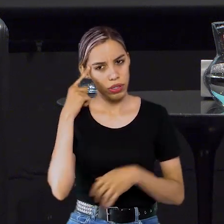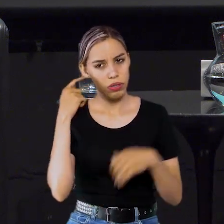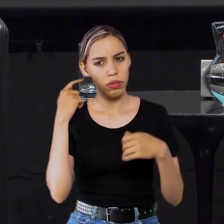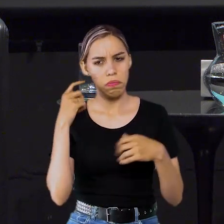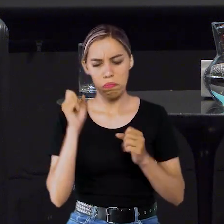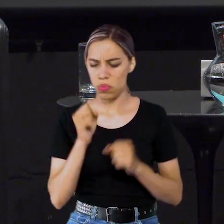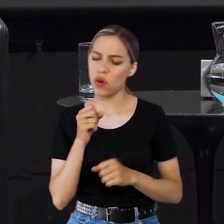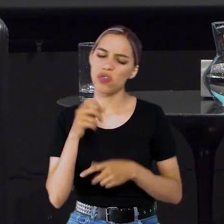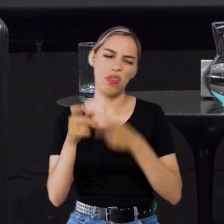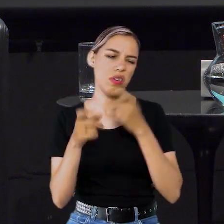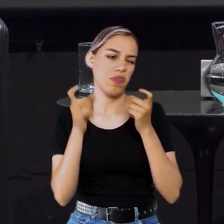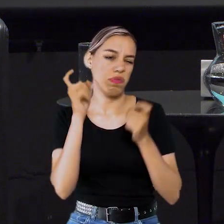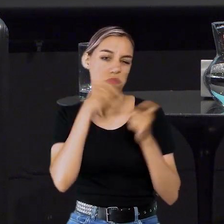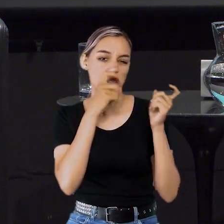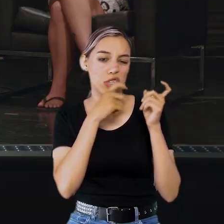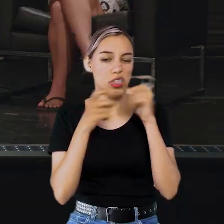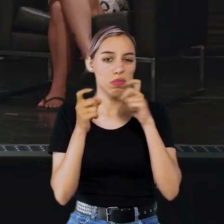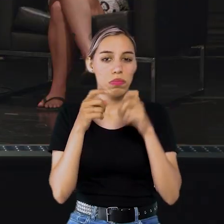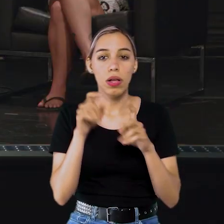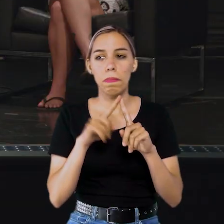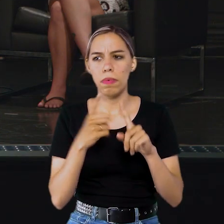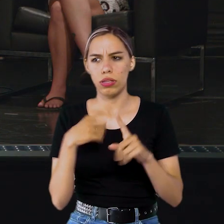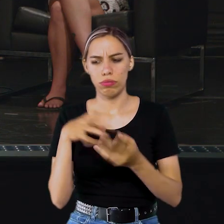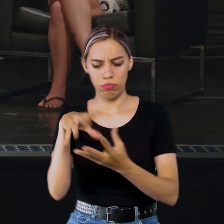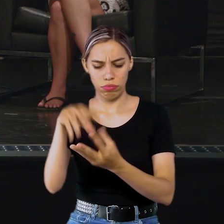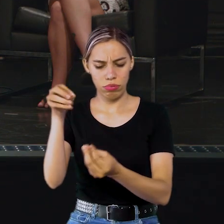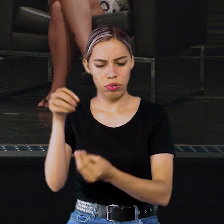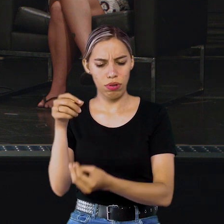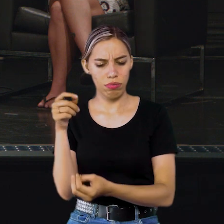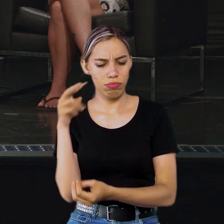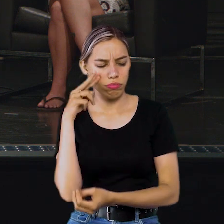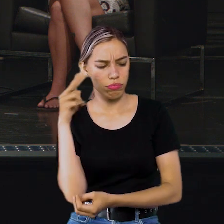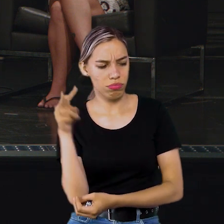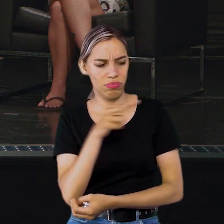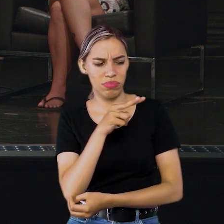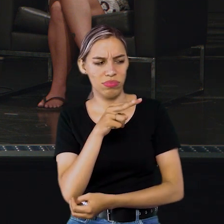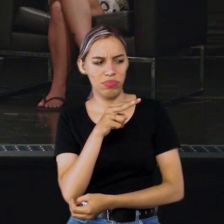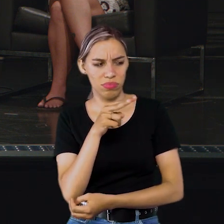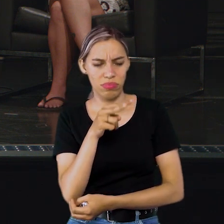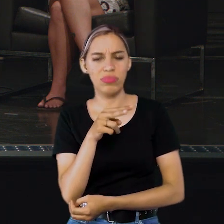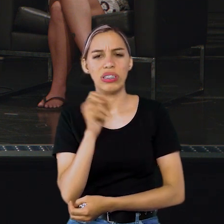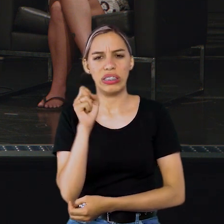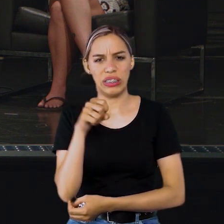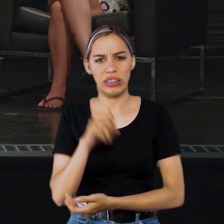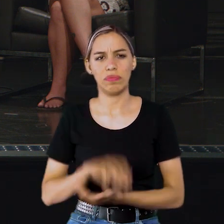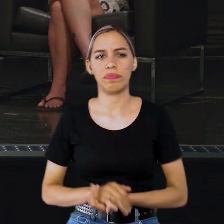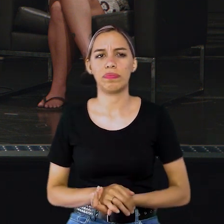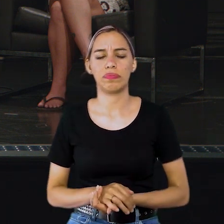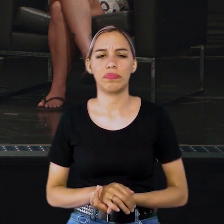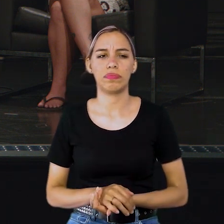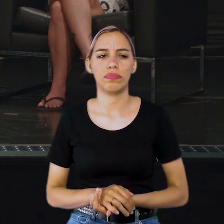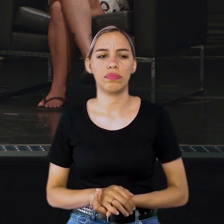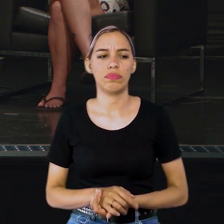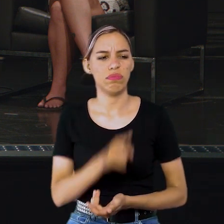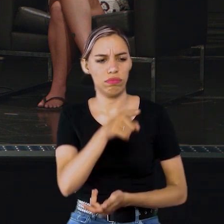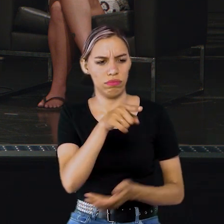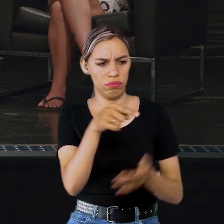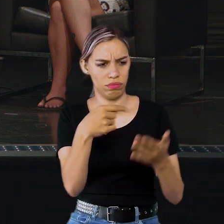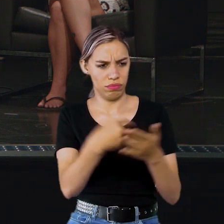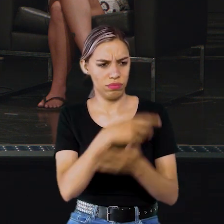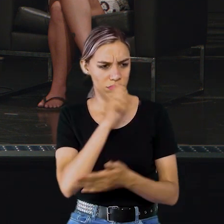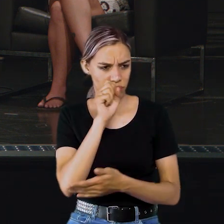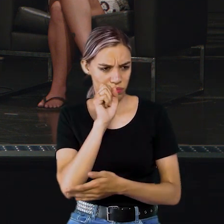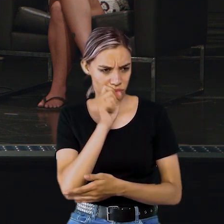cá, mas não, porque os espíritos olham a gente. Não tem para onde escapar, né? Mas é isso. Acho que você também ia fazer uma pergunta,